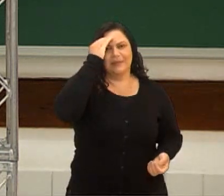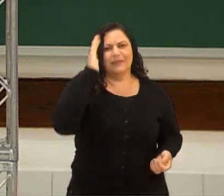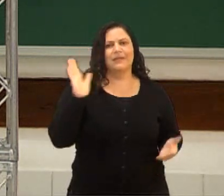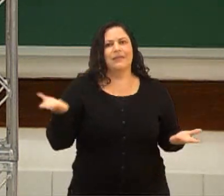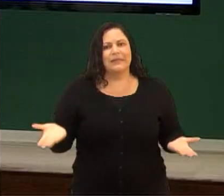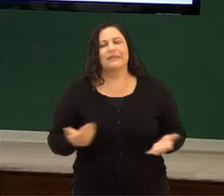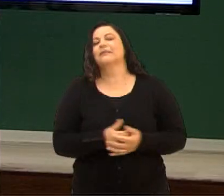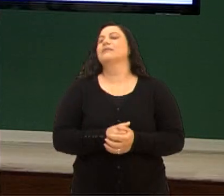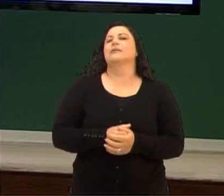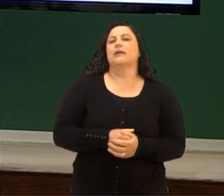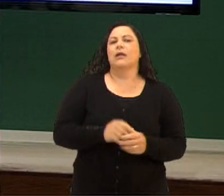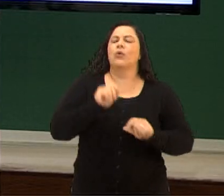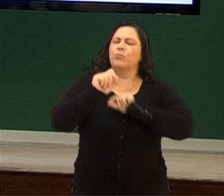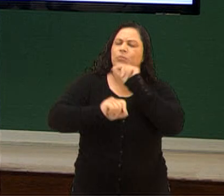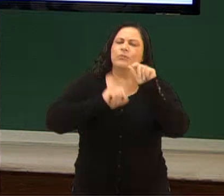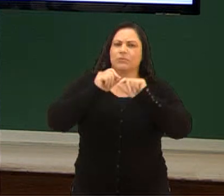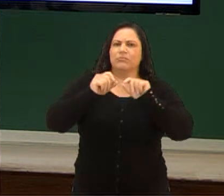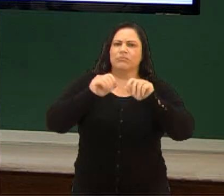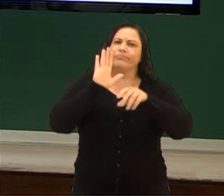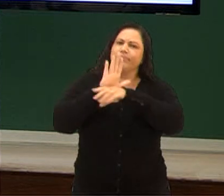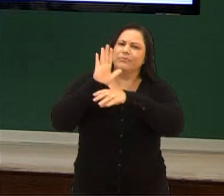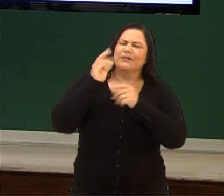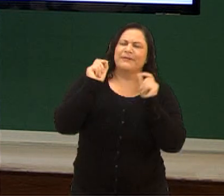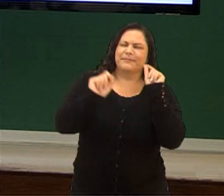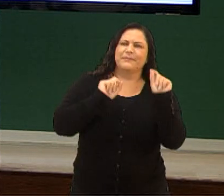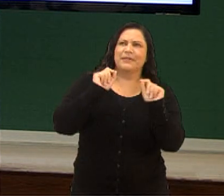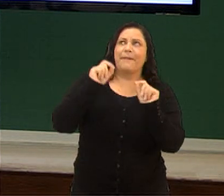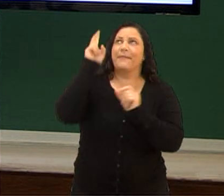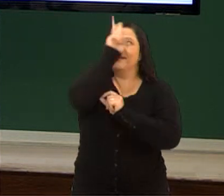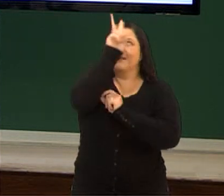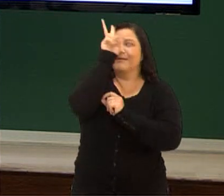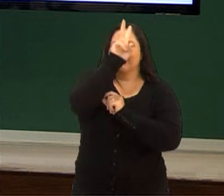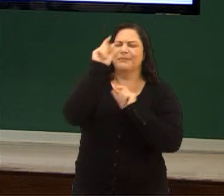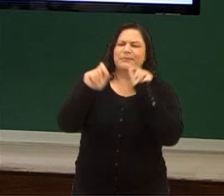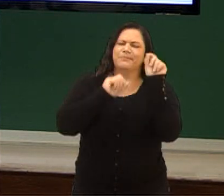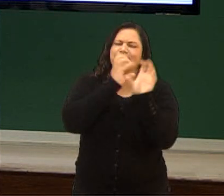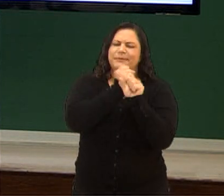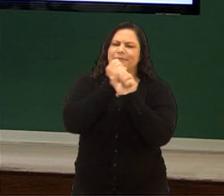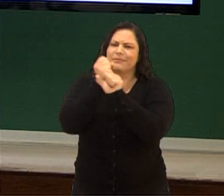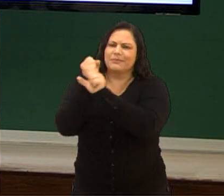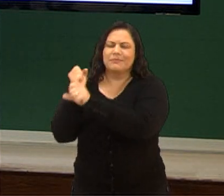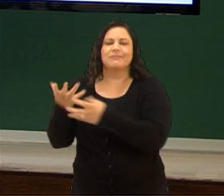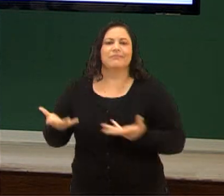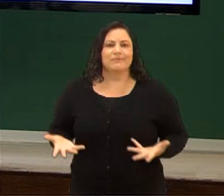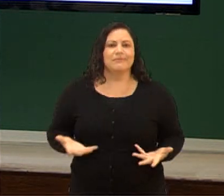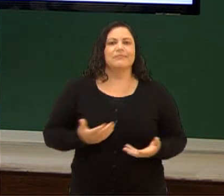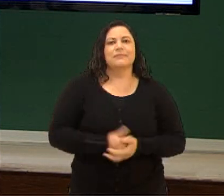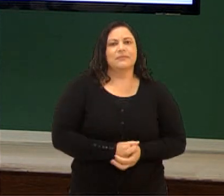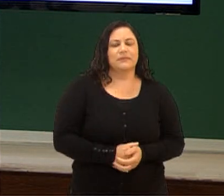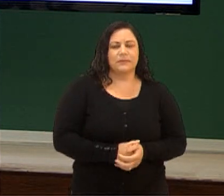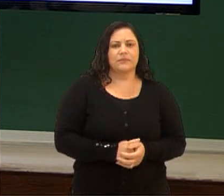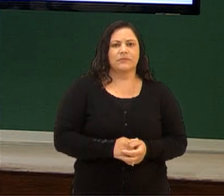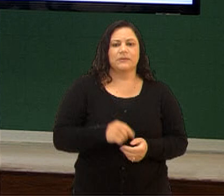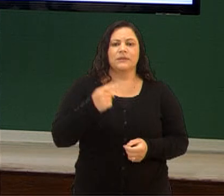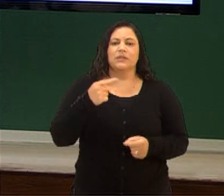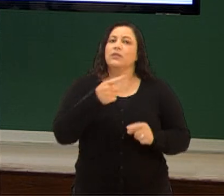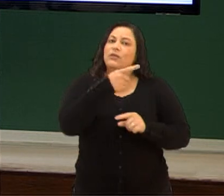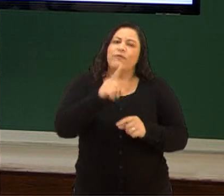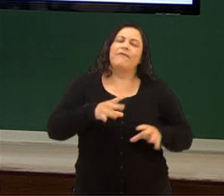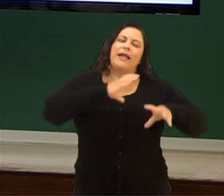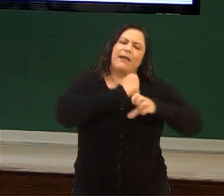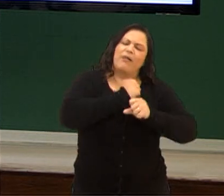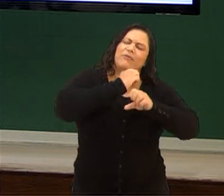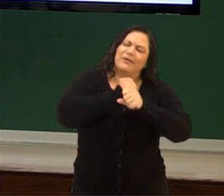essas propriedades vão te ajudar no desenvolvimento do seu cálculo, certo? Você não vai ficar enxugando o gelo lá